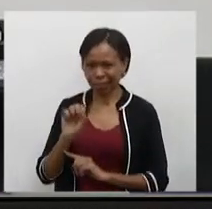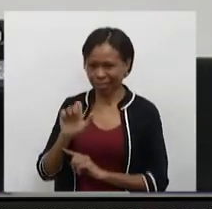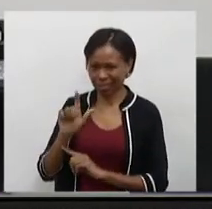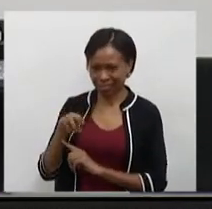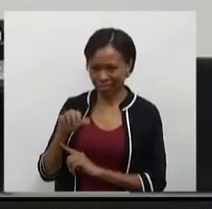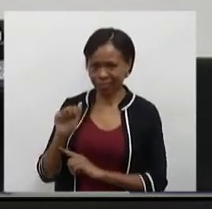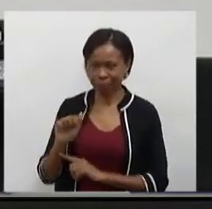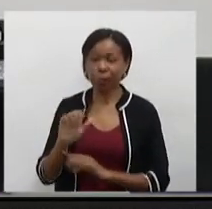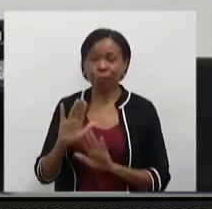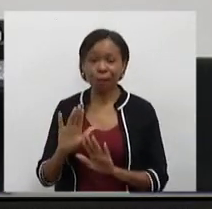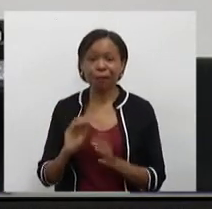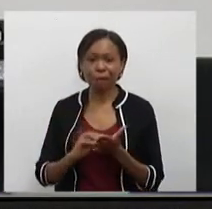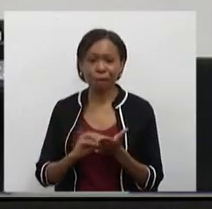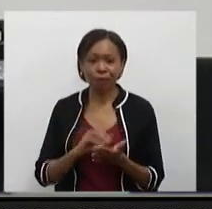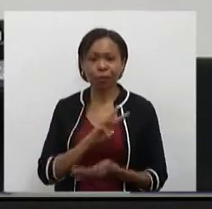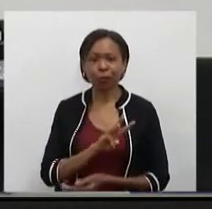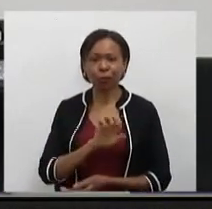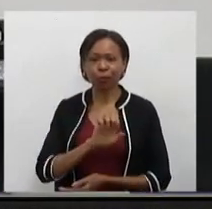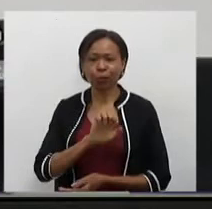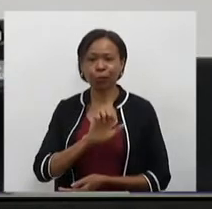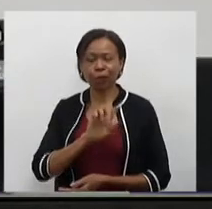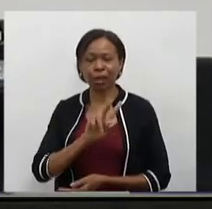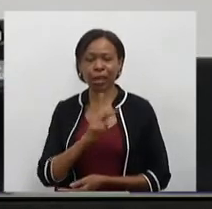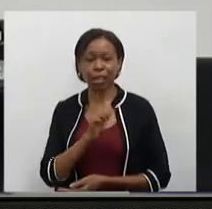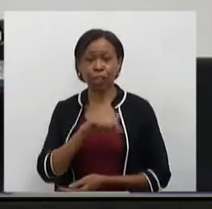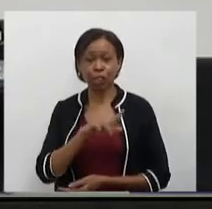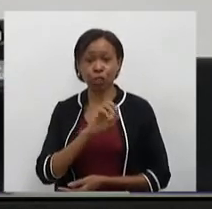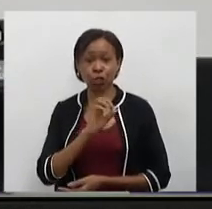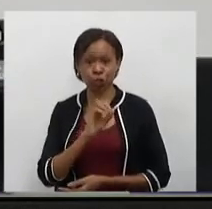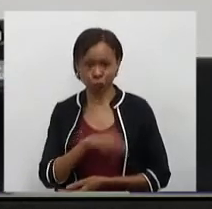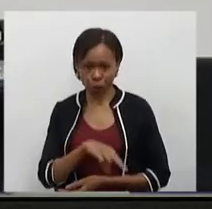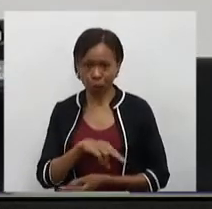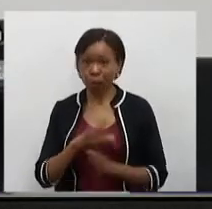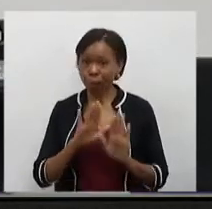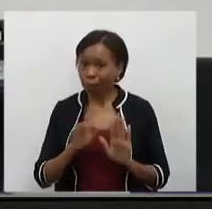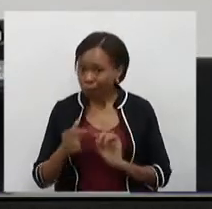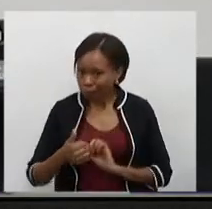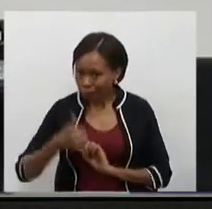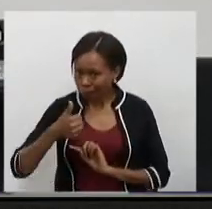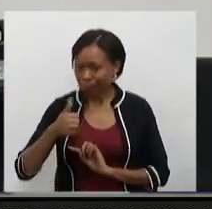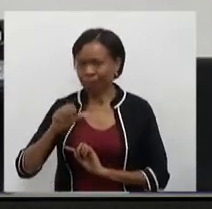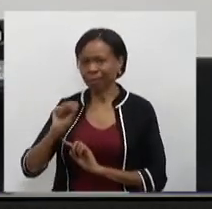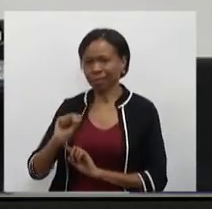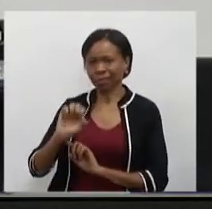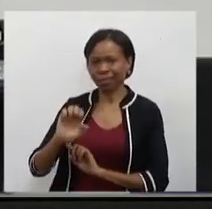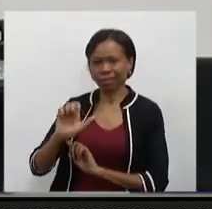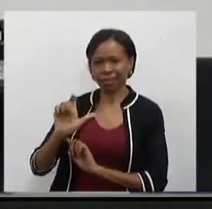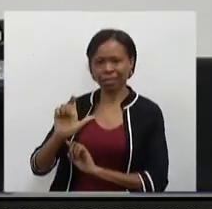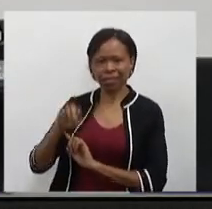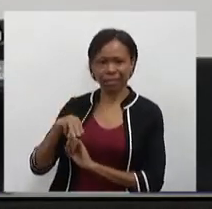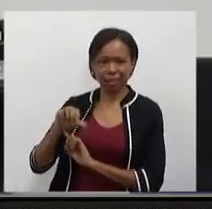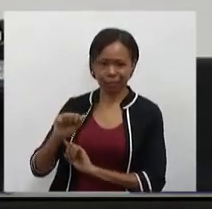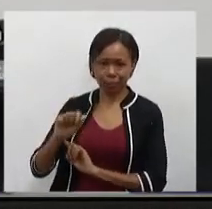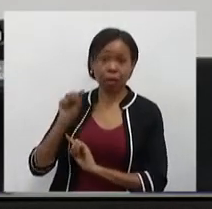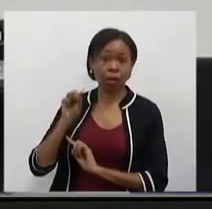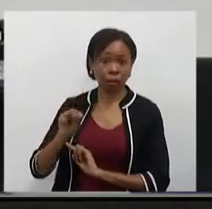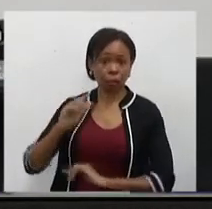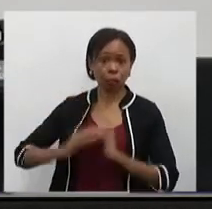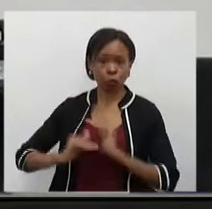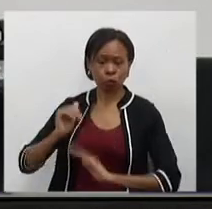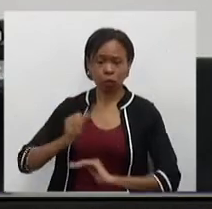que é o Wellington, né, vamos passar agora para Selma Sueli Silva, que é jornalista